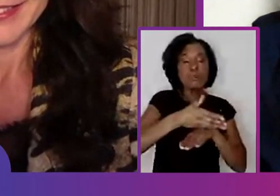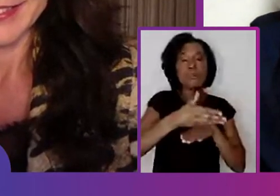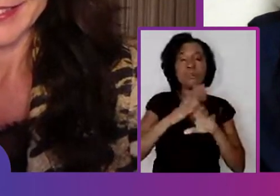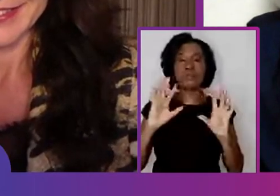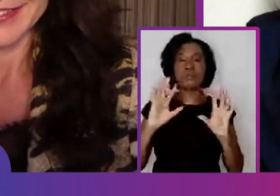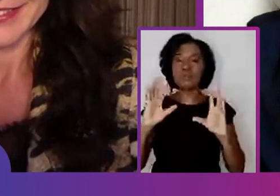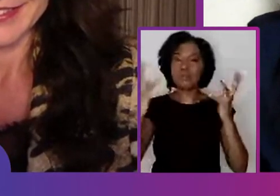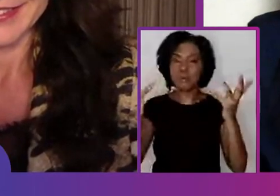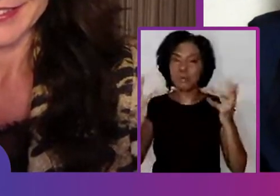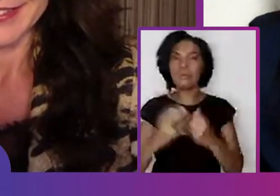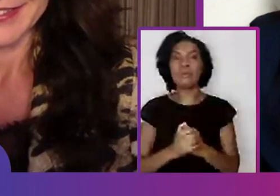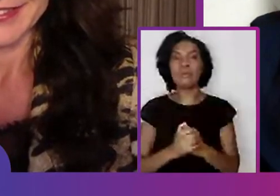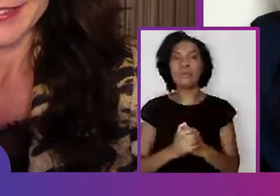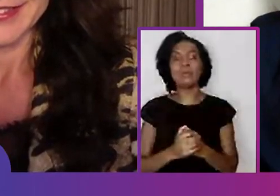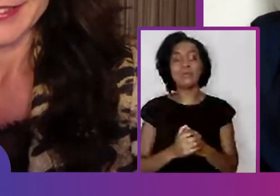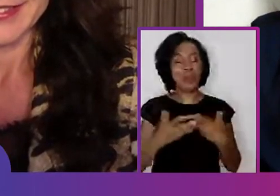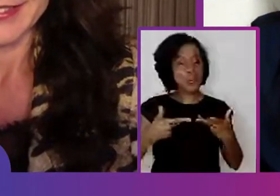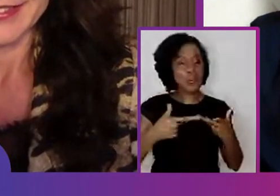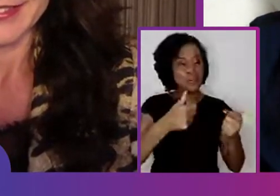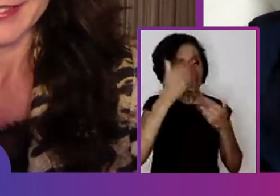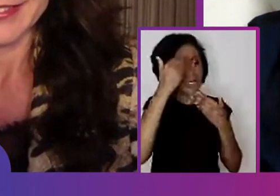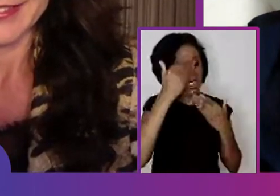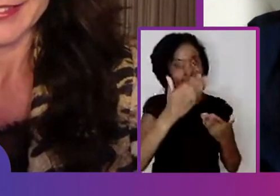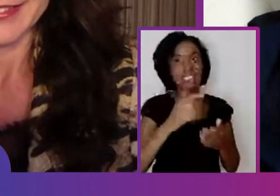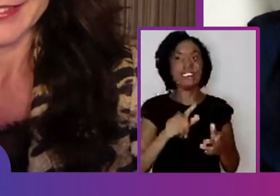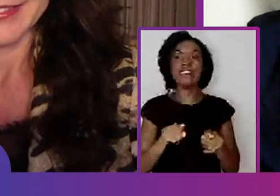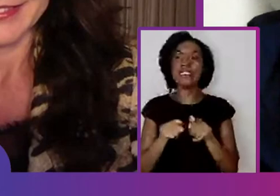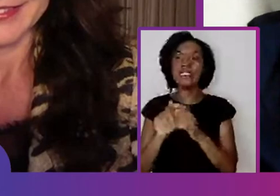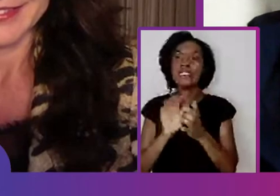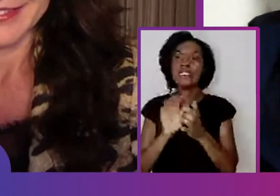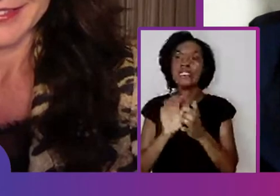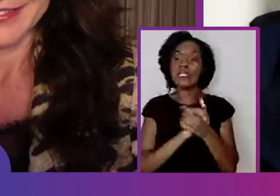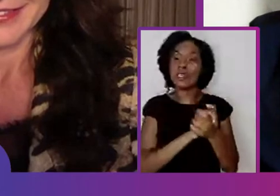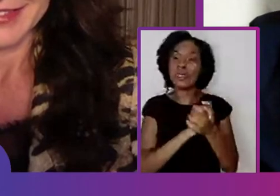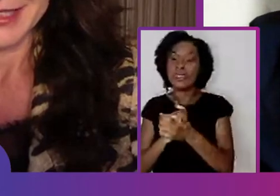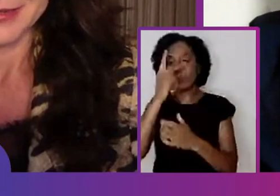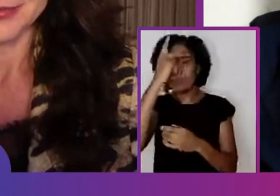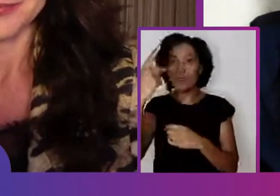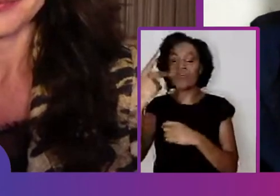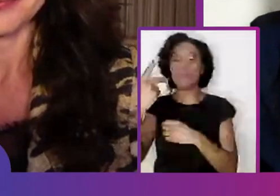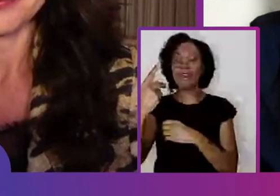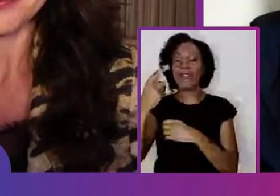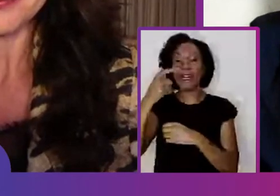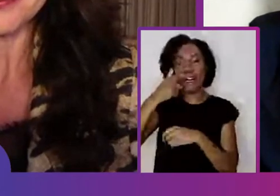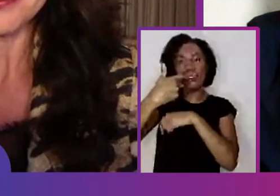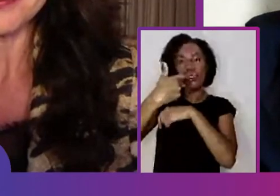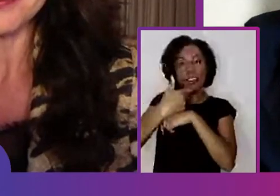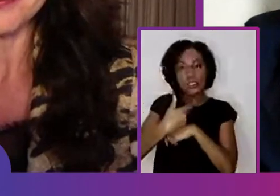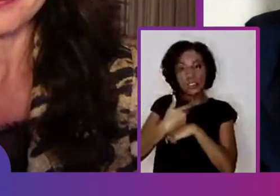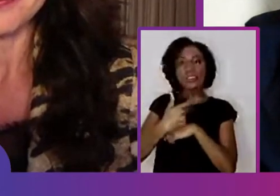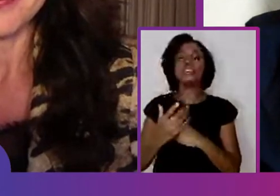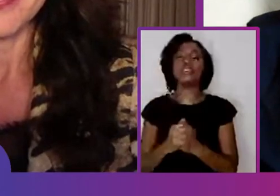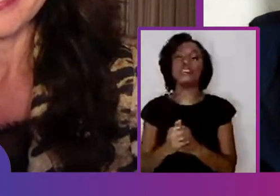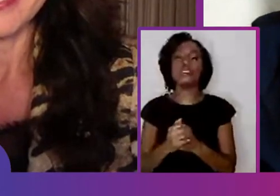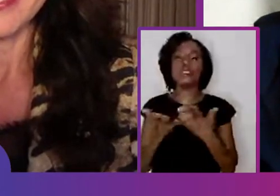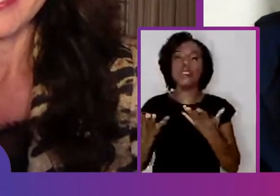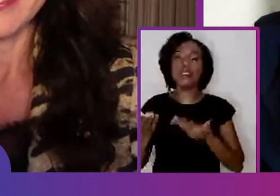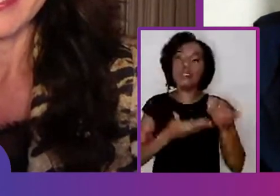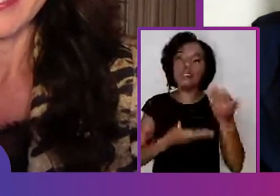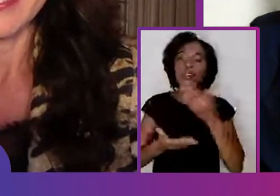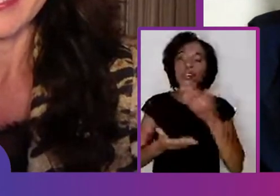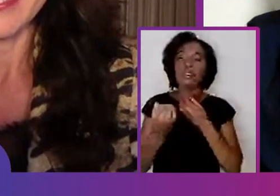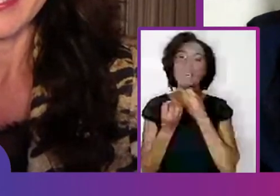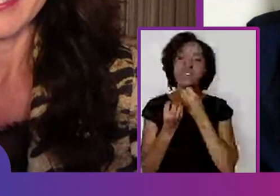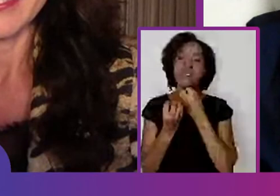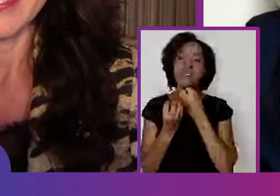cumprimento a todas as pessoas que estão nos acompanhando, disposta a trocar informações, disposta a entregar aqui o